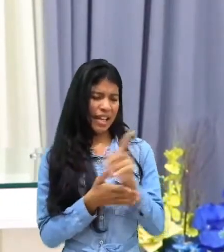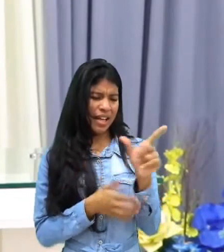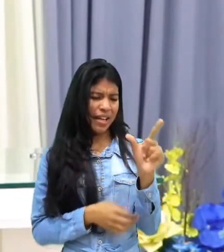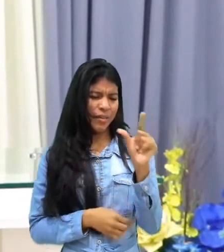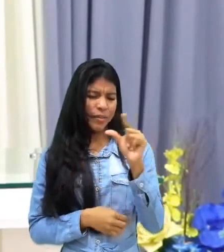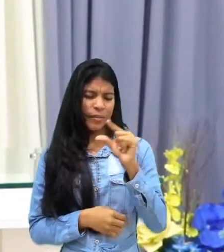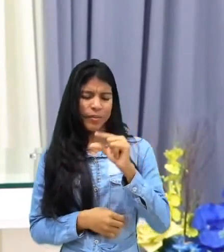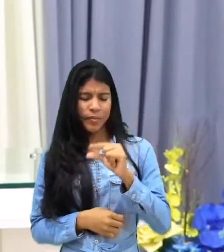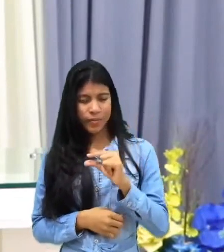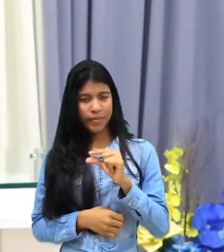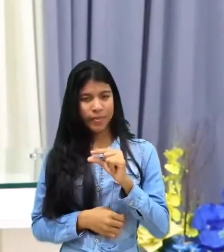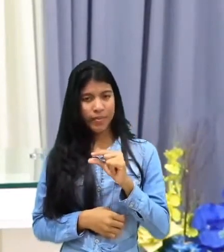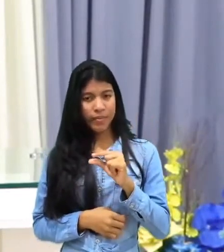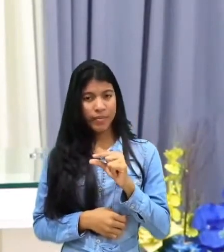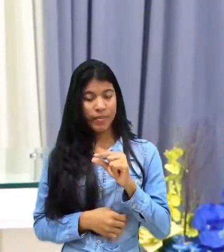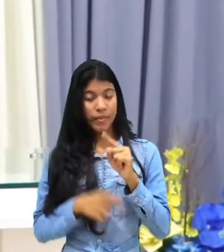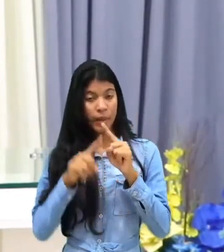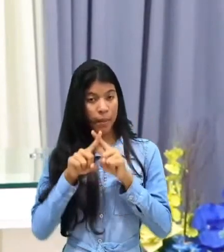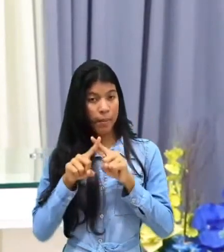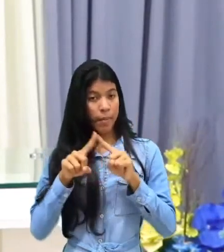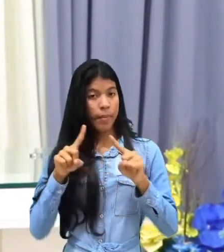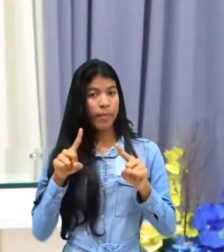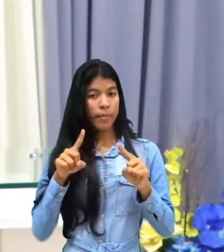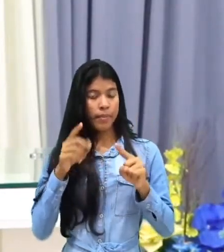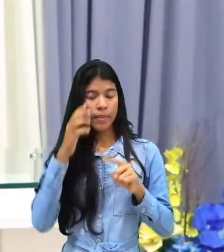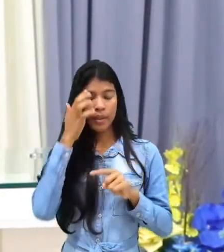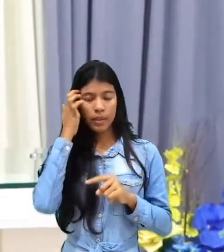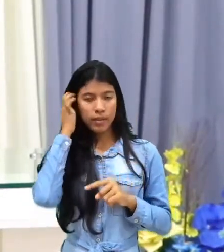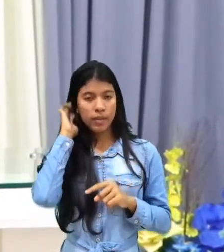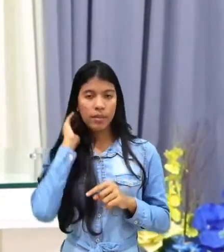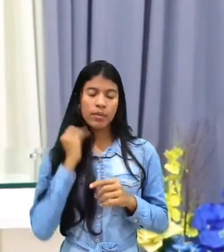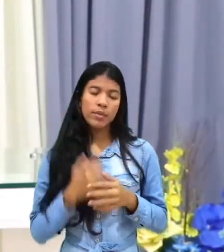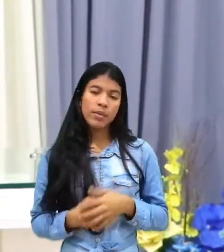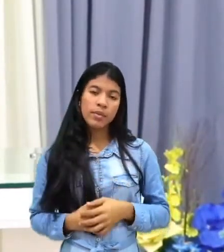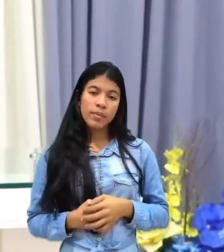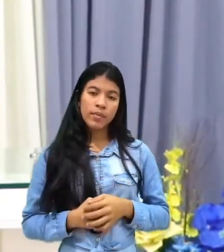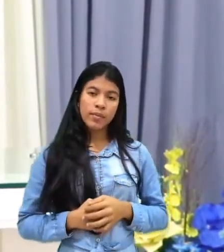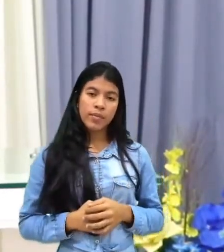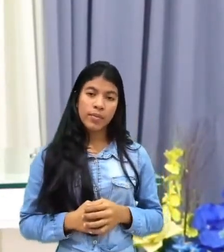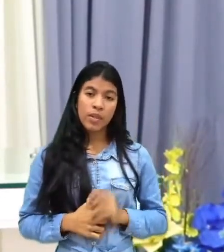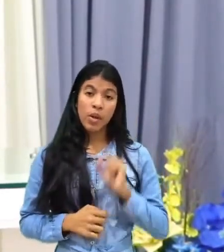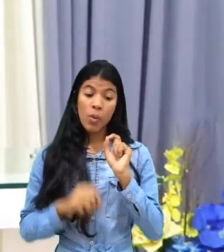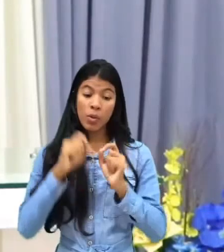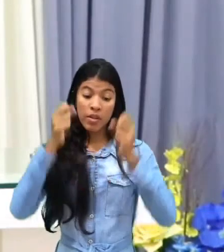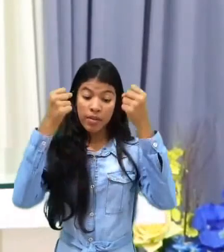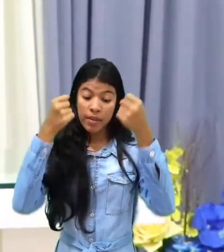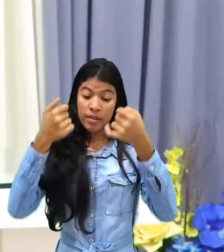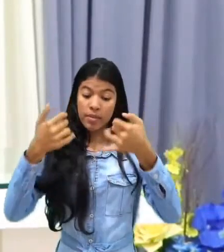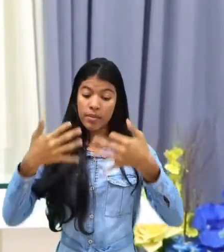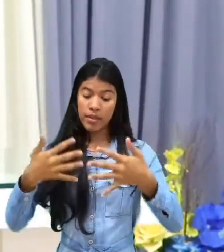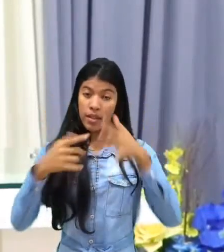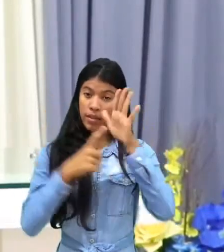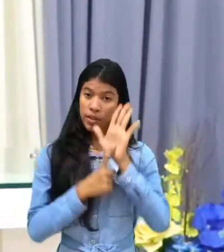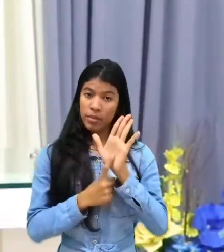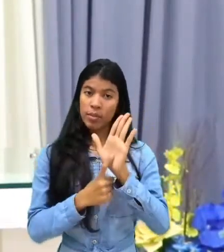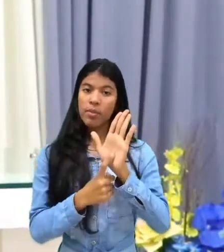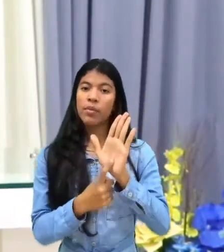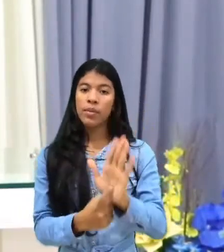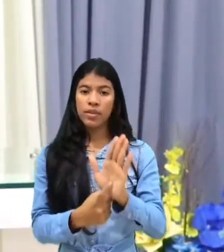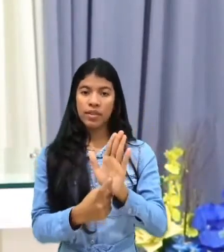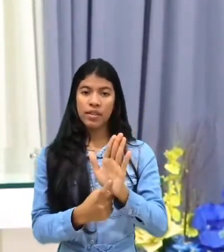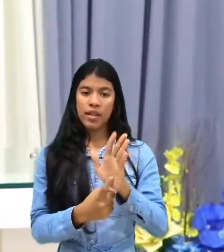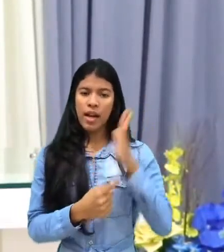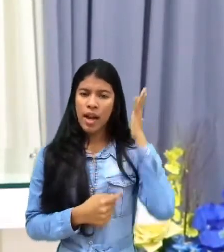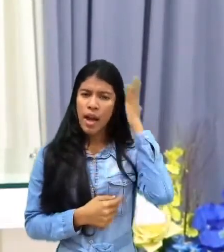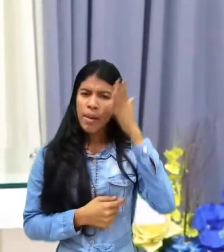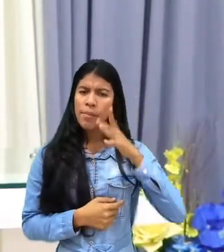menor. Mas o que vai determinar se no fim você não vai ser ninguém mesmo, vai ser a presença de